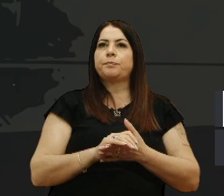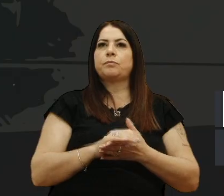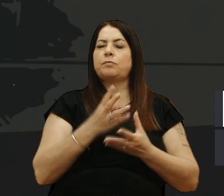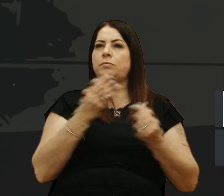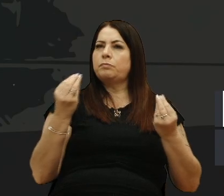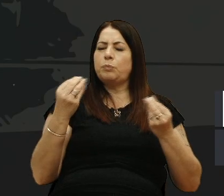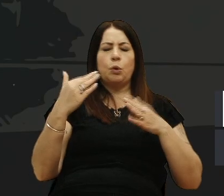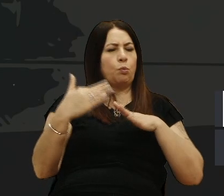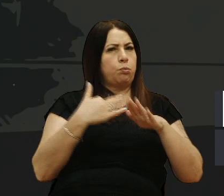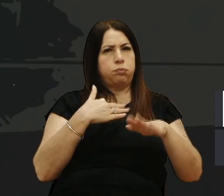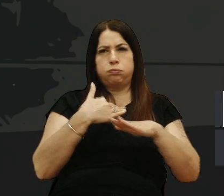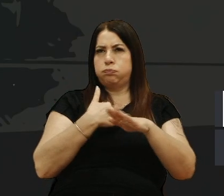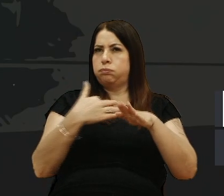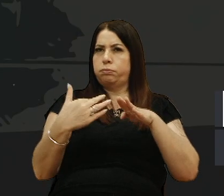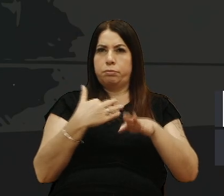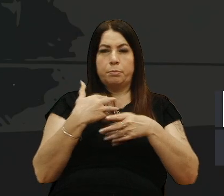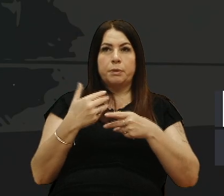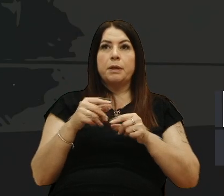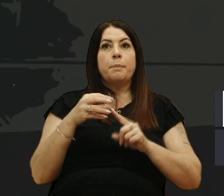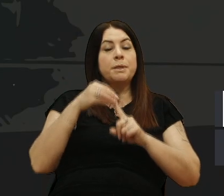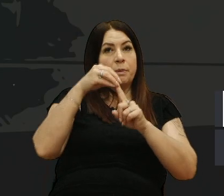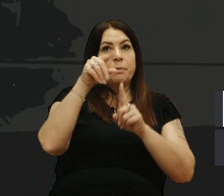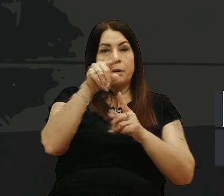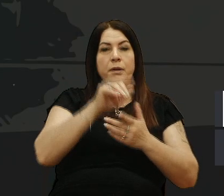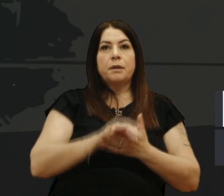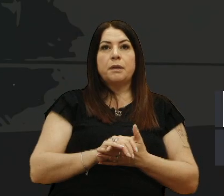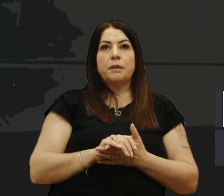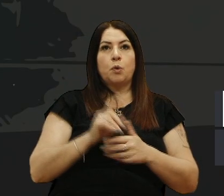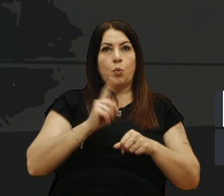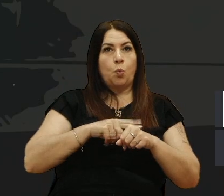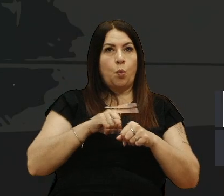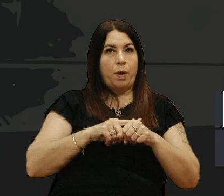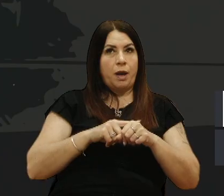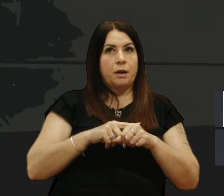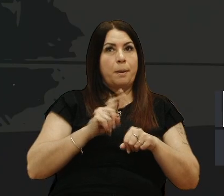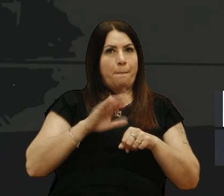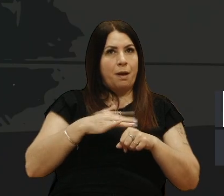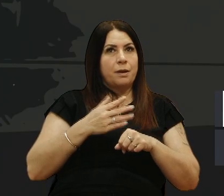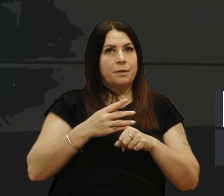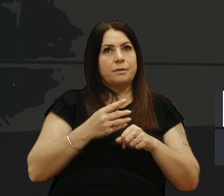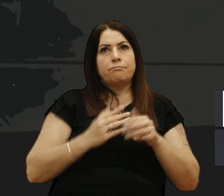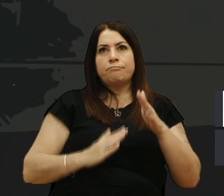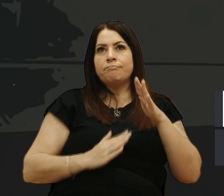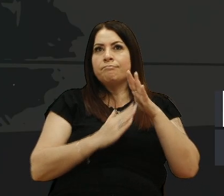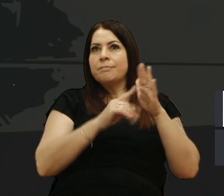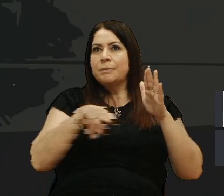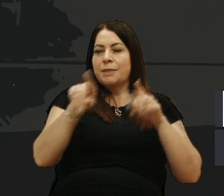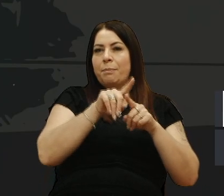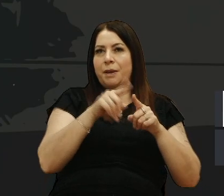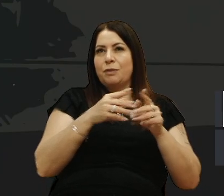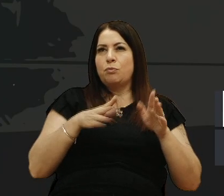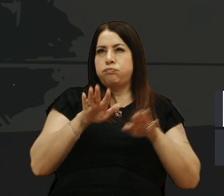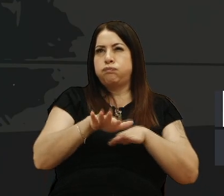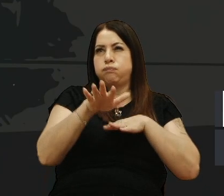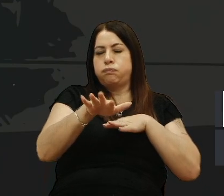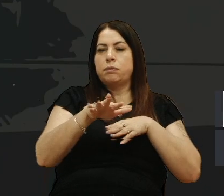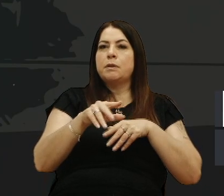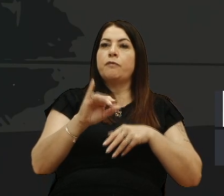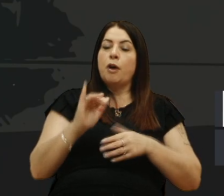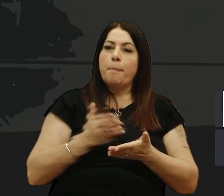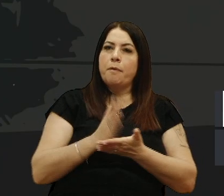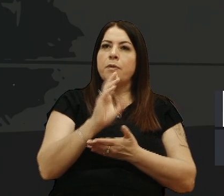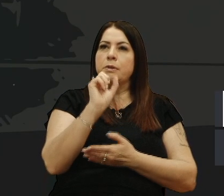muita movimentação, principalmente em horários de pico, e foi aprovado, sim, a